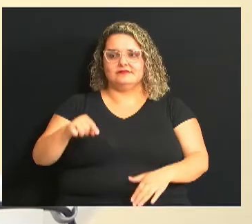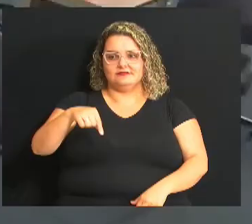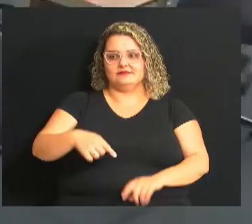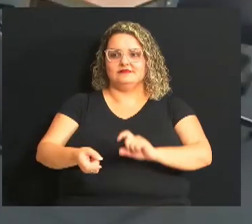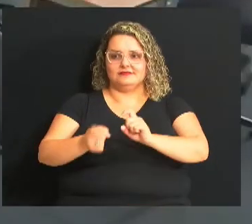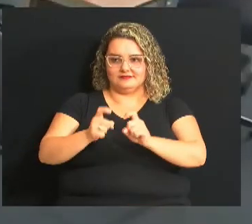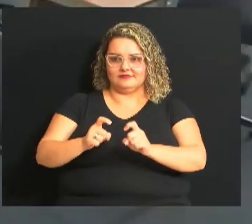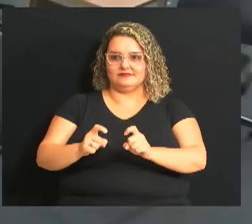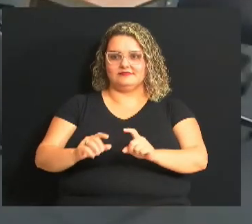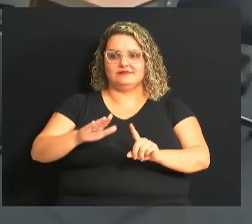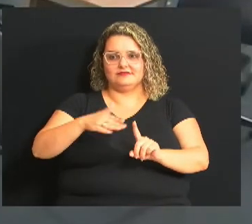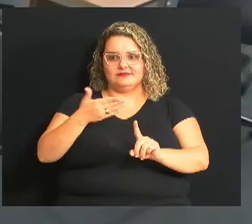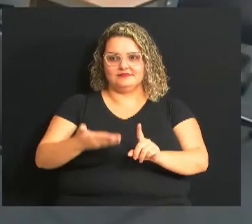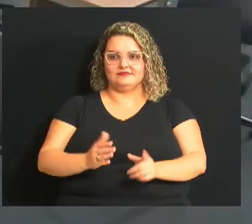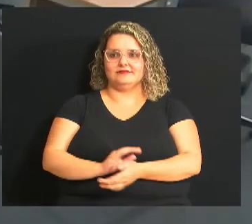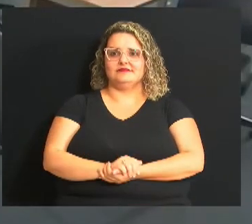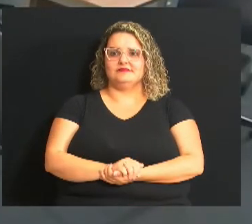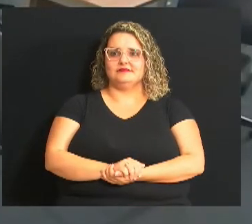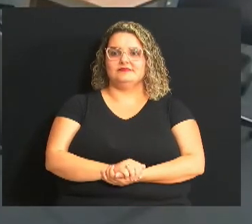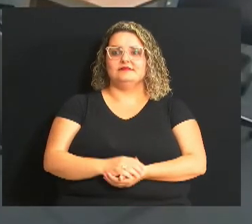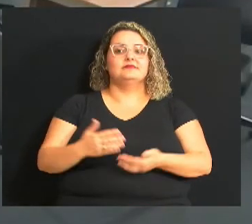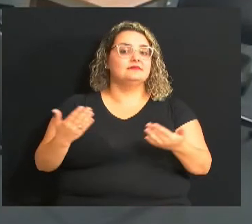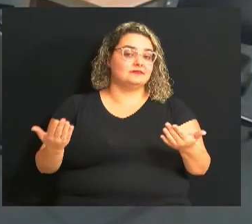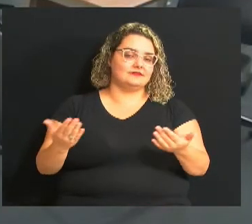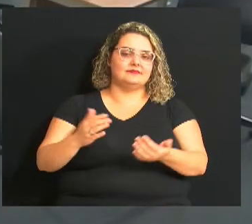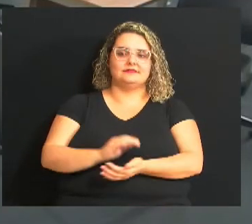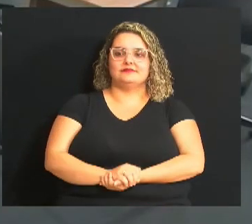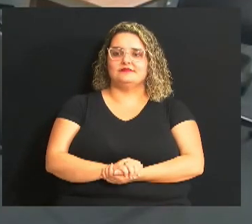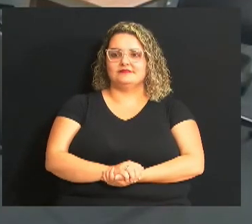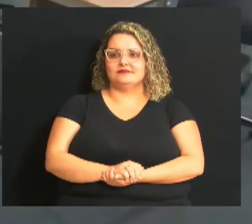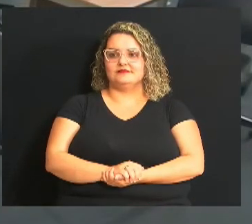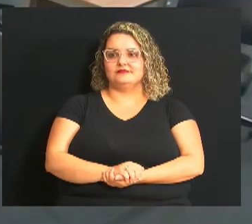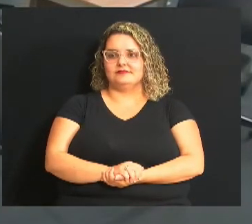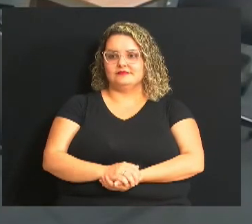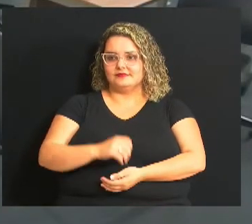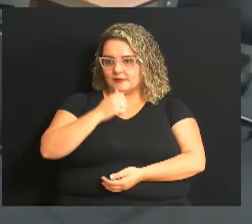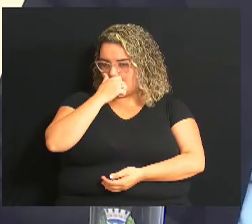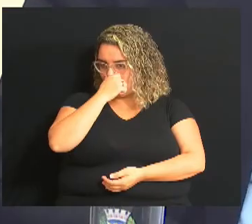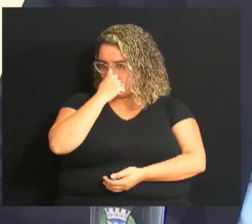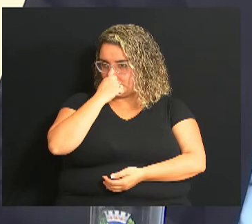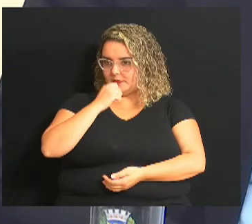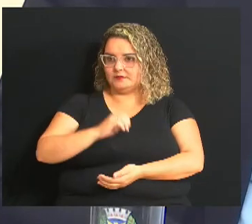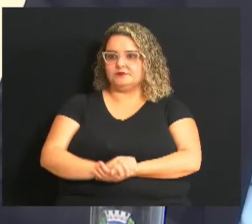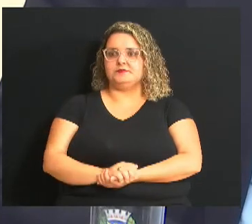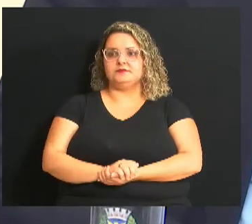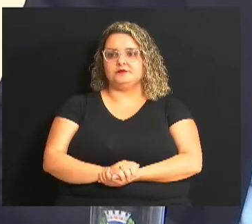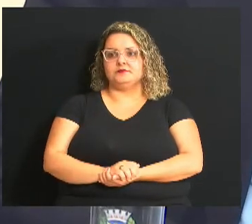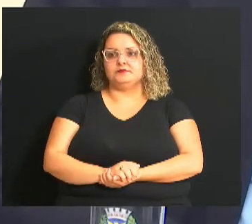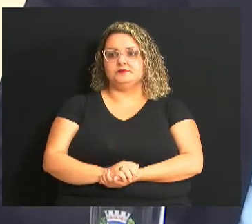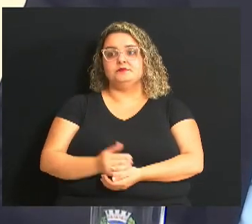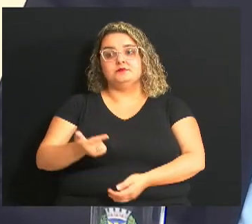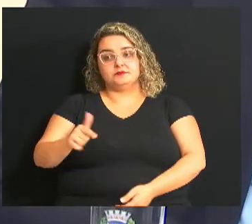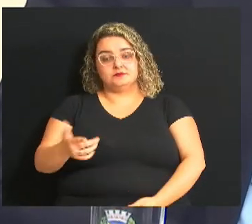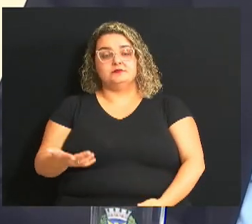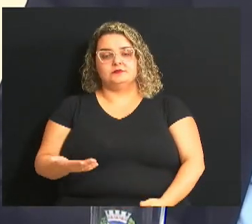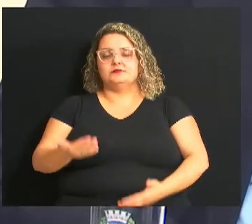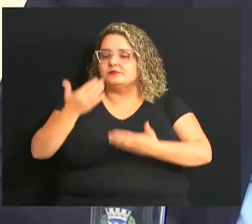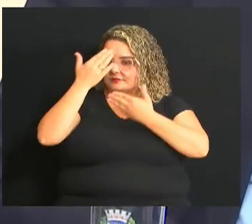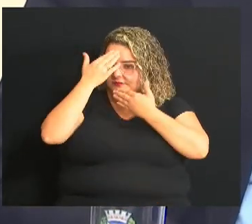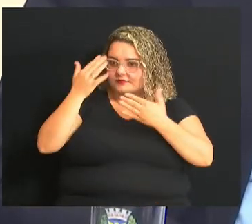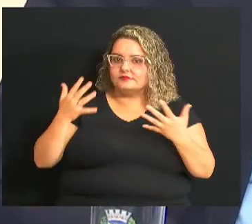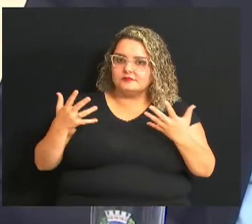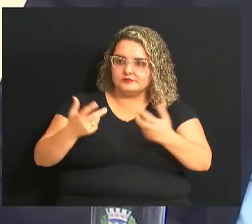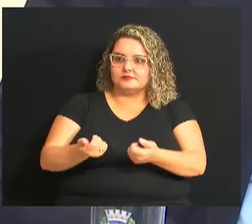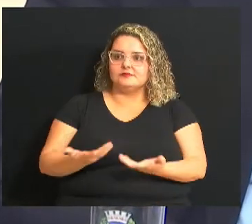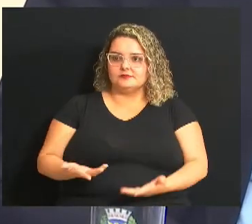reunião solene. Bom, gente, então, primeiro, novamente agradecer a todos, dizer que